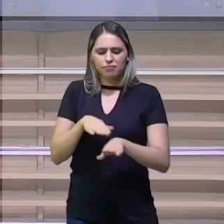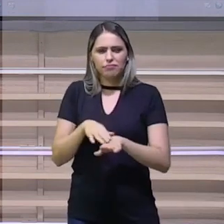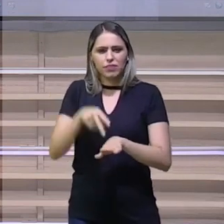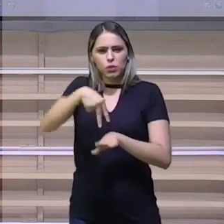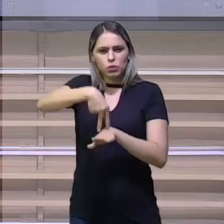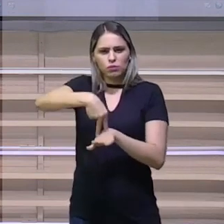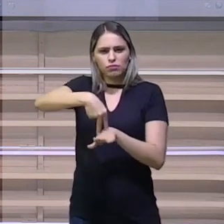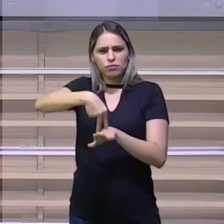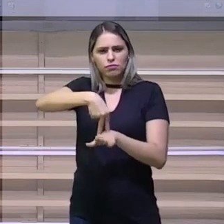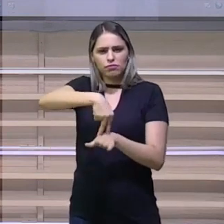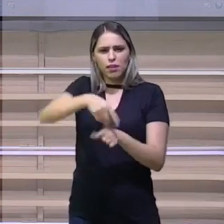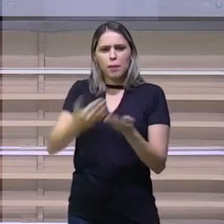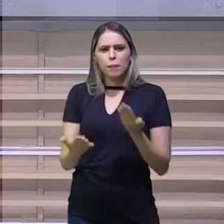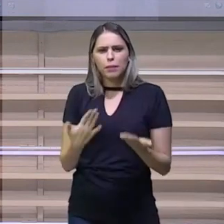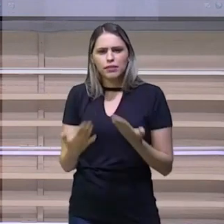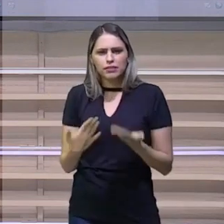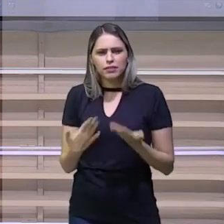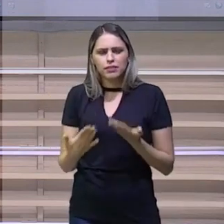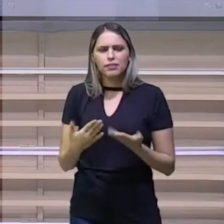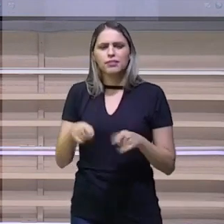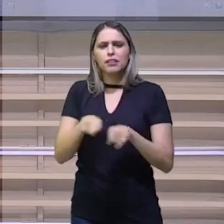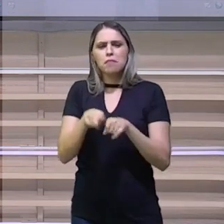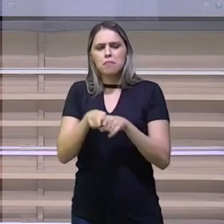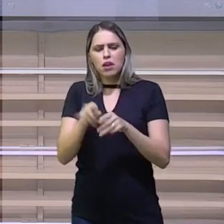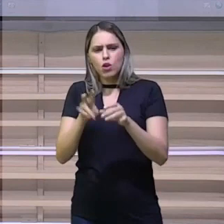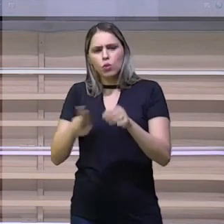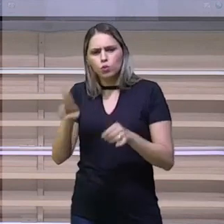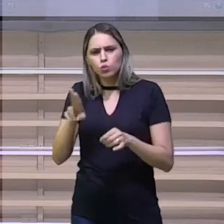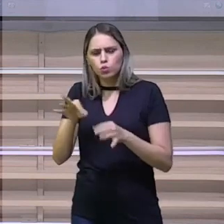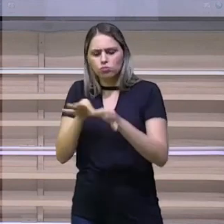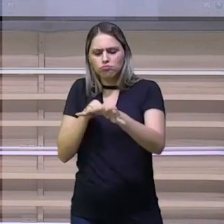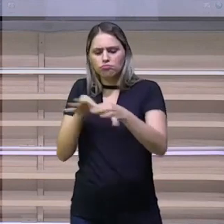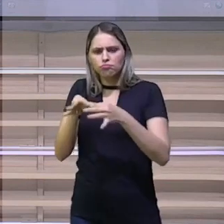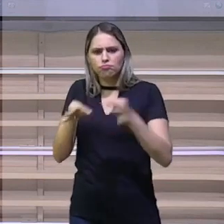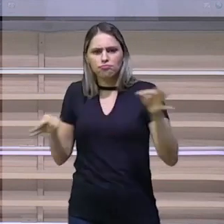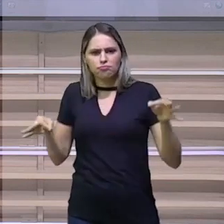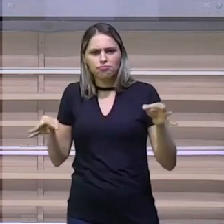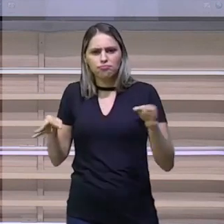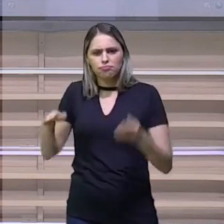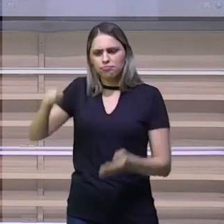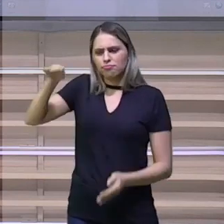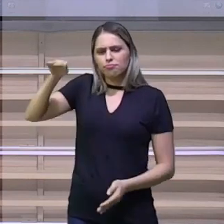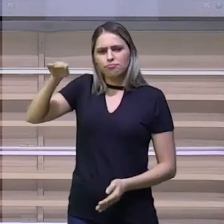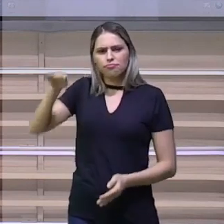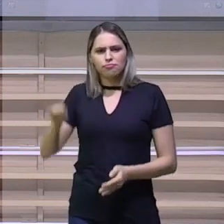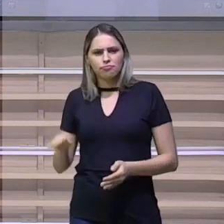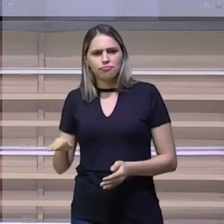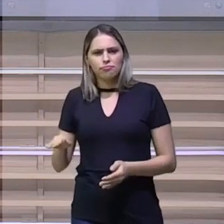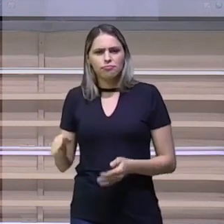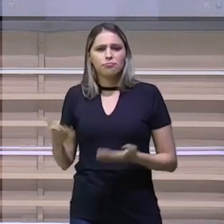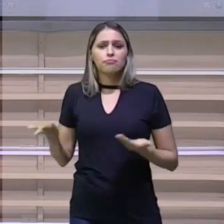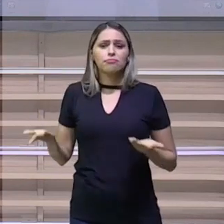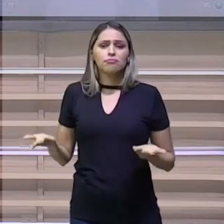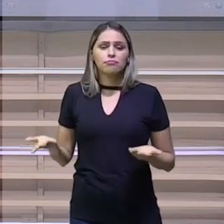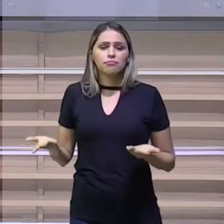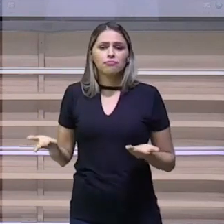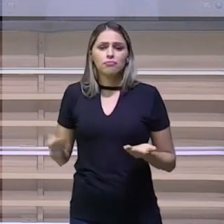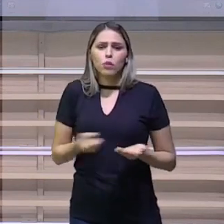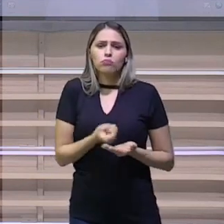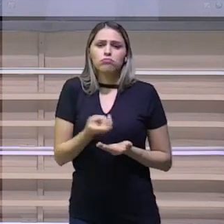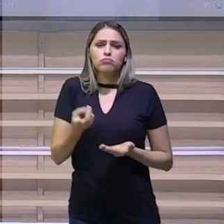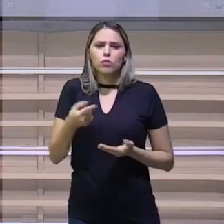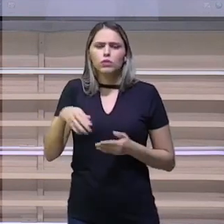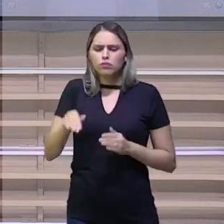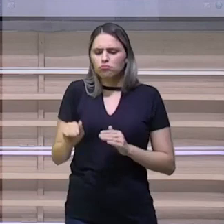médico usa esse instrumento. O metro é dessa forma aqui para ver quanto